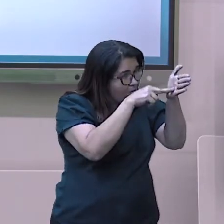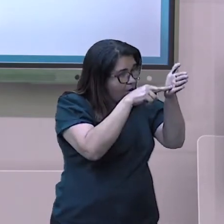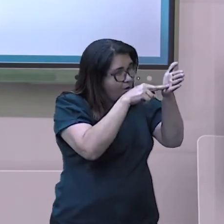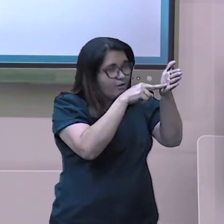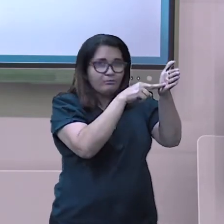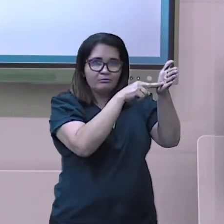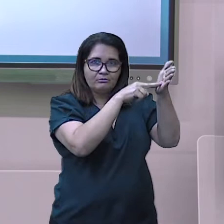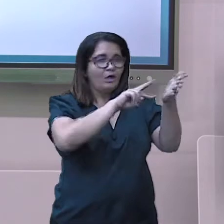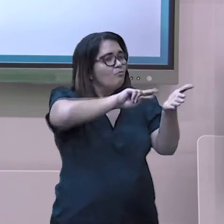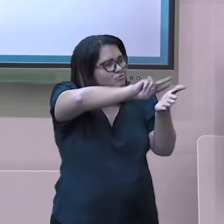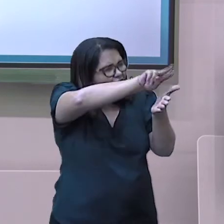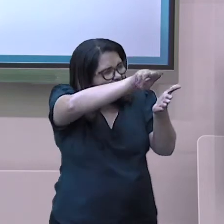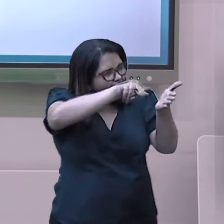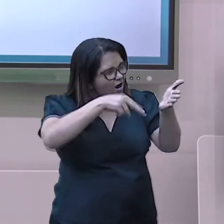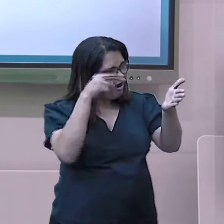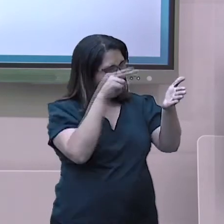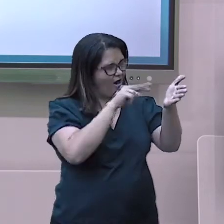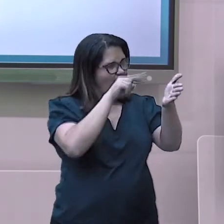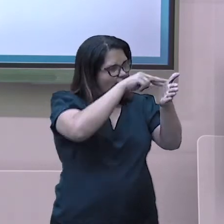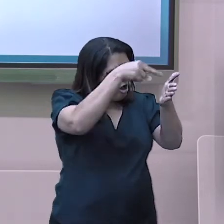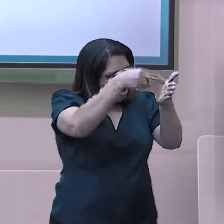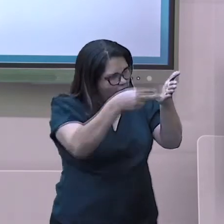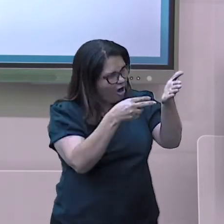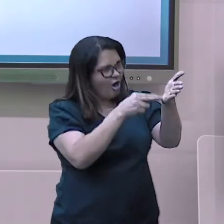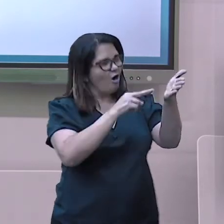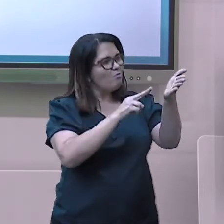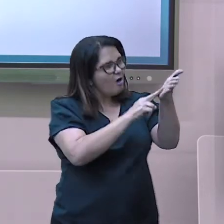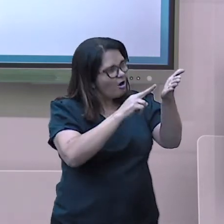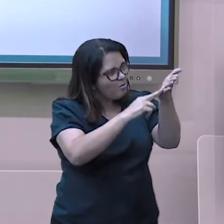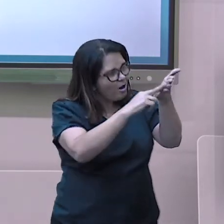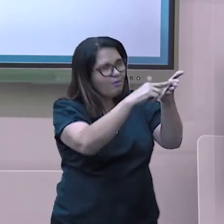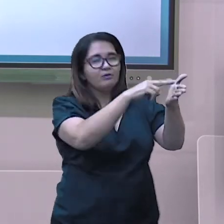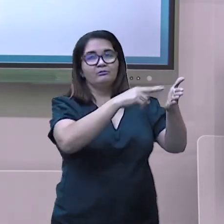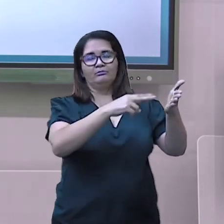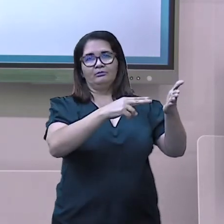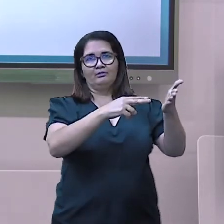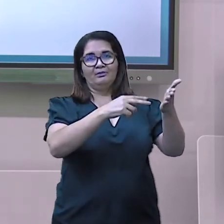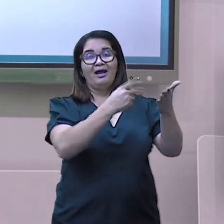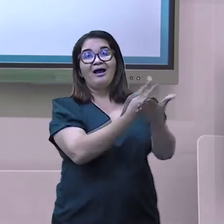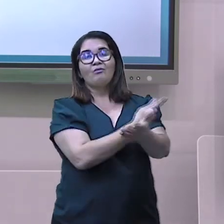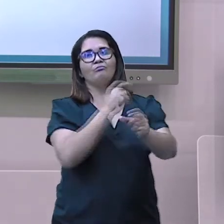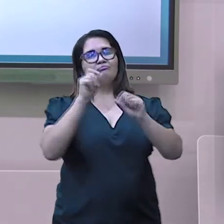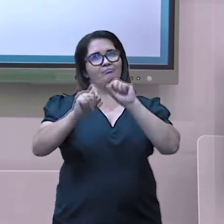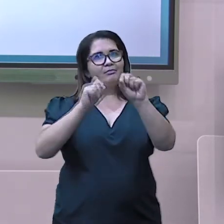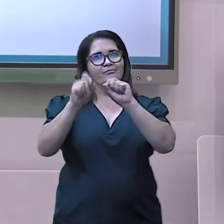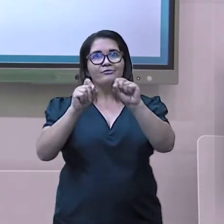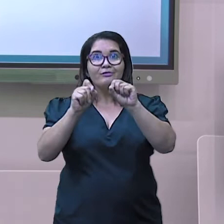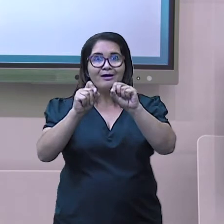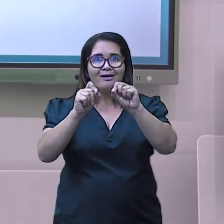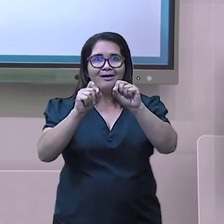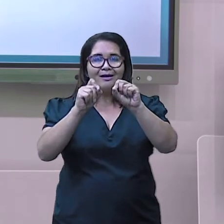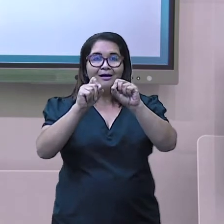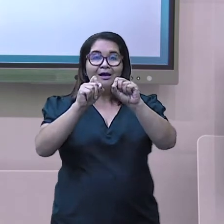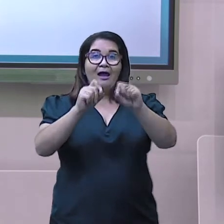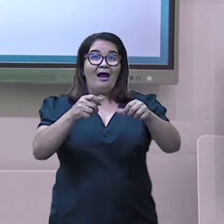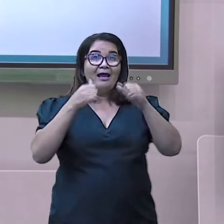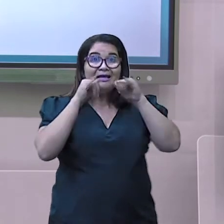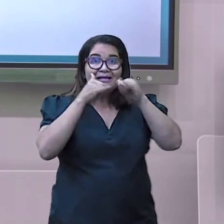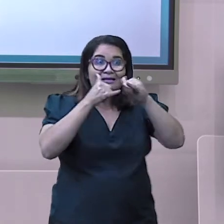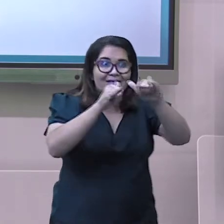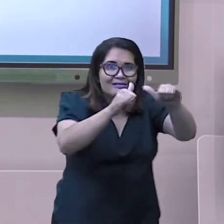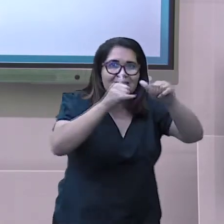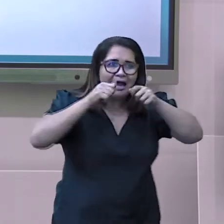uma única tomada. O que isso pode gerar? Isso pode gerar uma descarga elétrica.